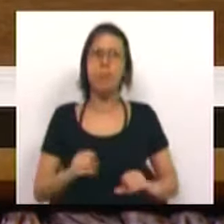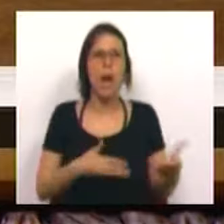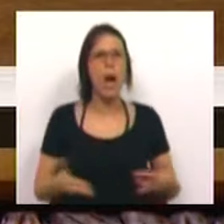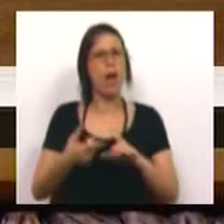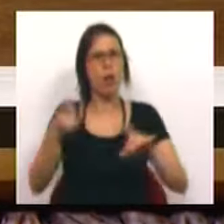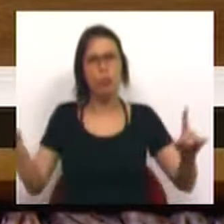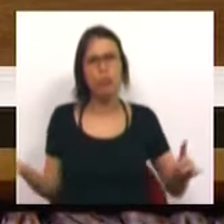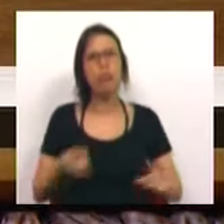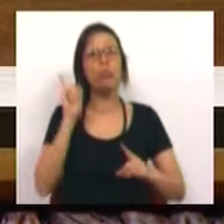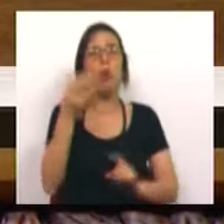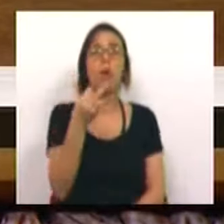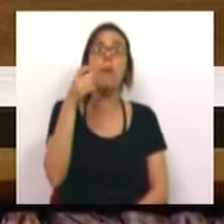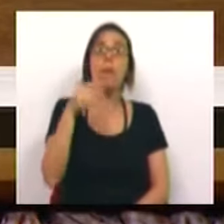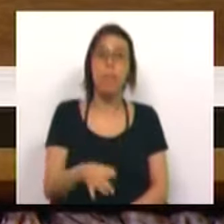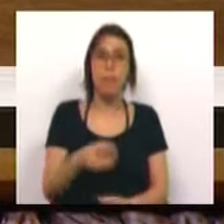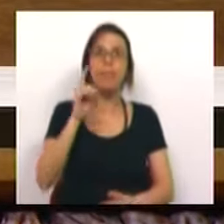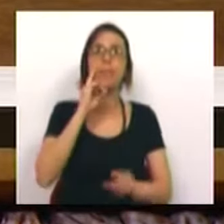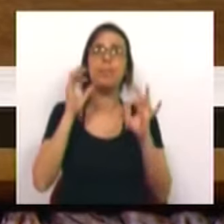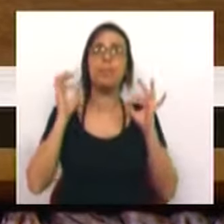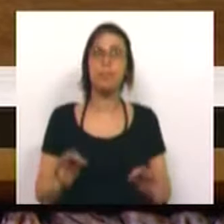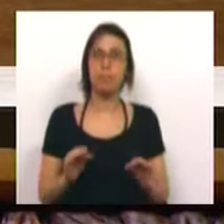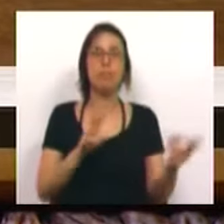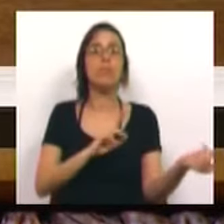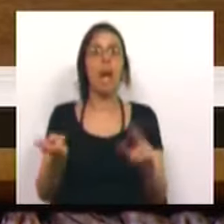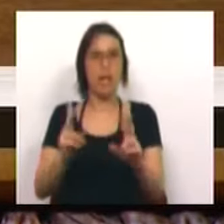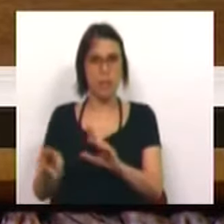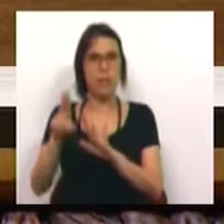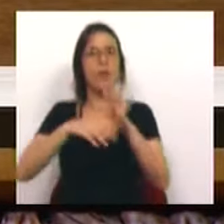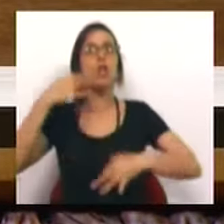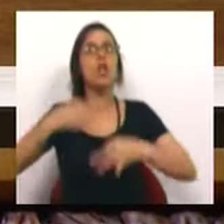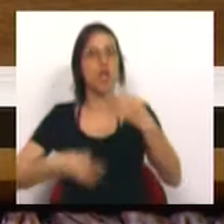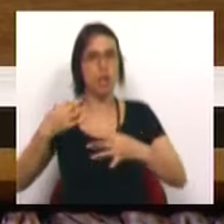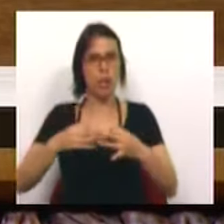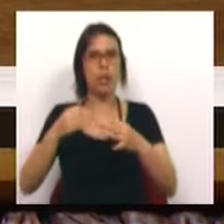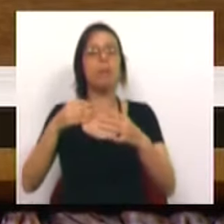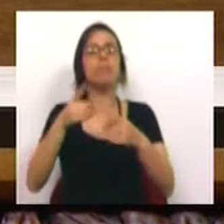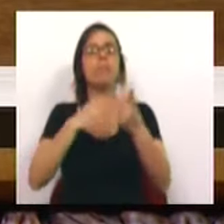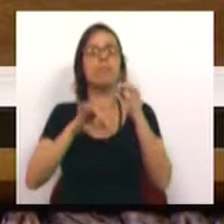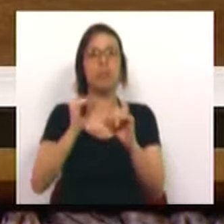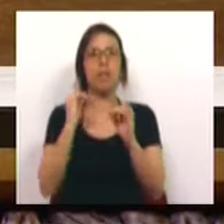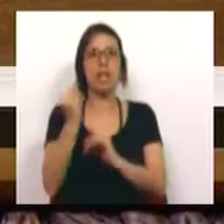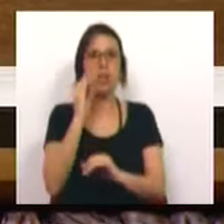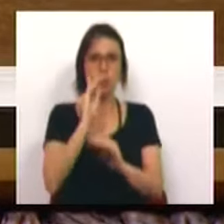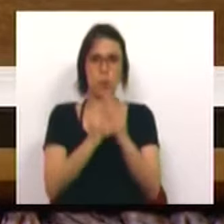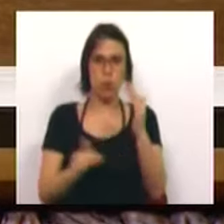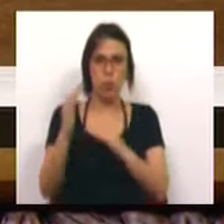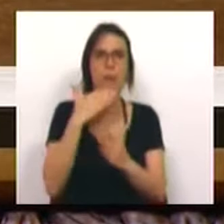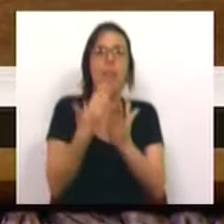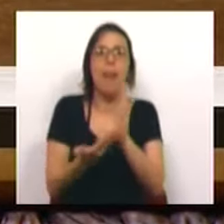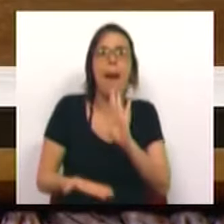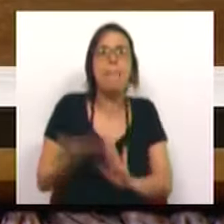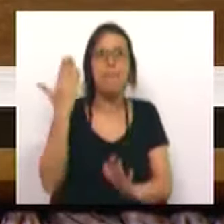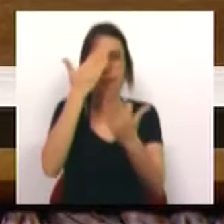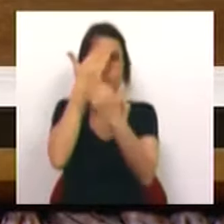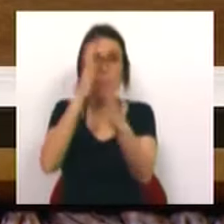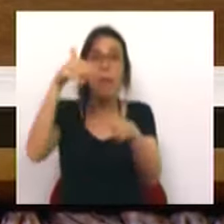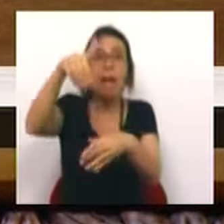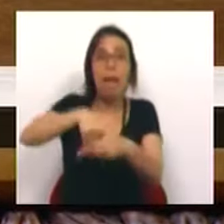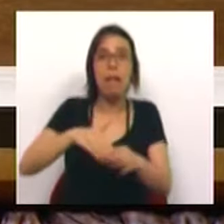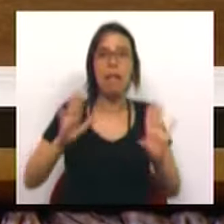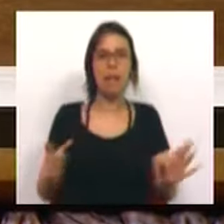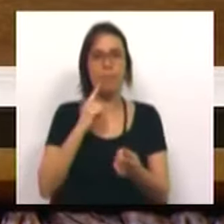caminho. O PCP defende a alteração do regime jurídico das instituições de ensino superior, aumentando a democracia